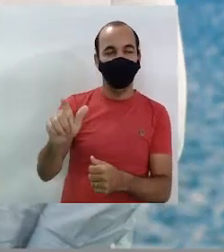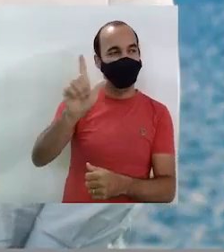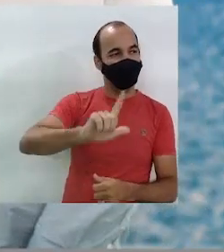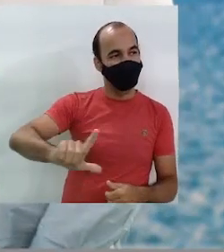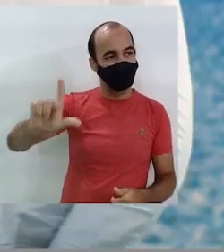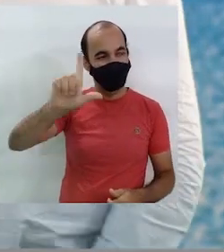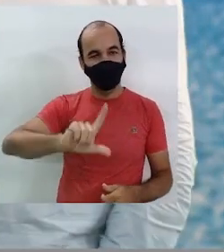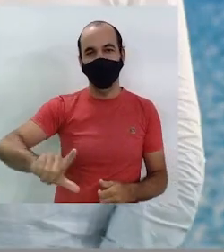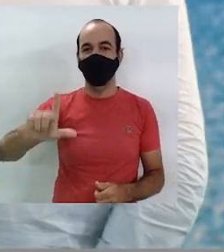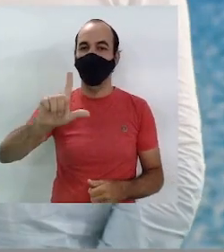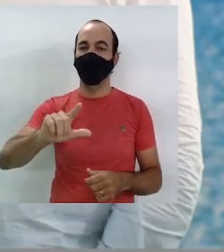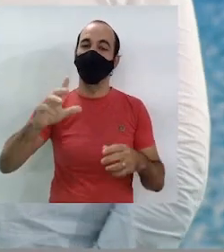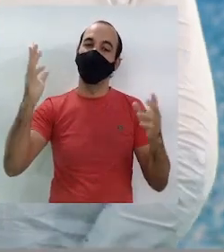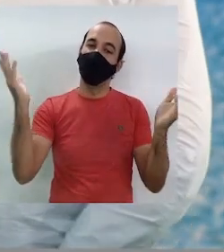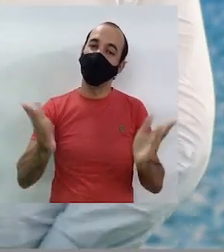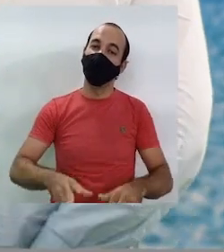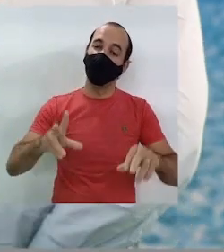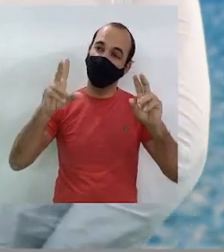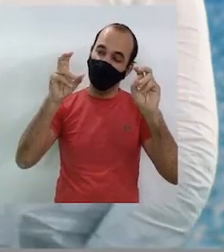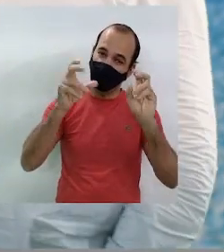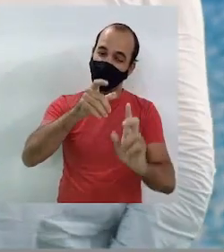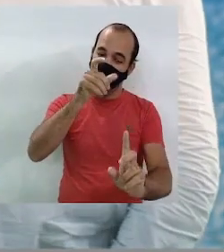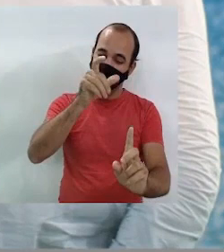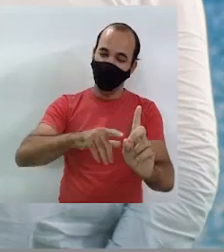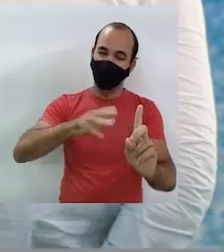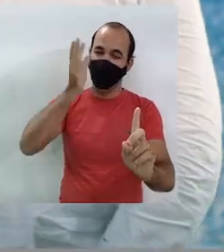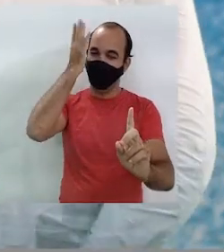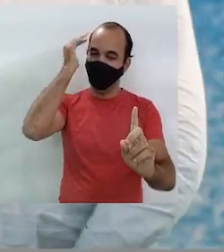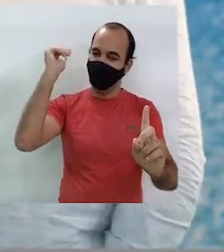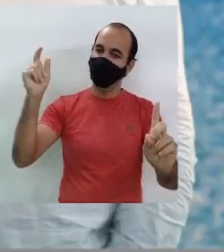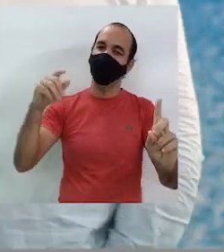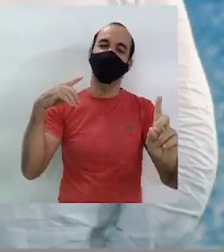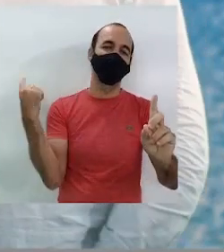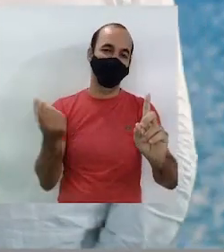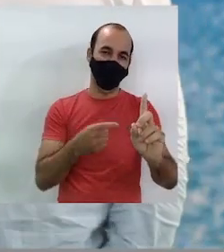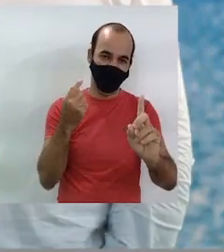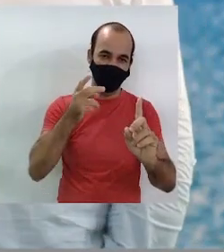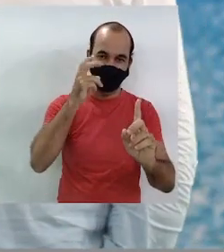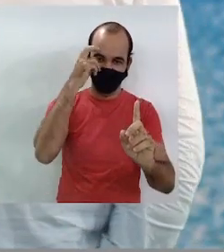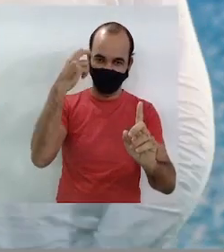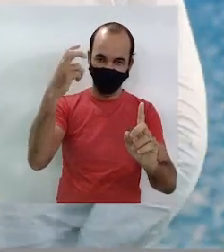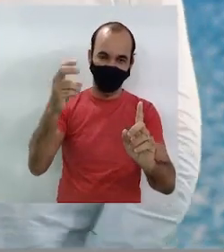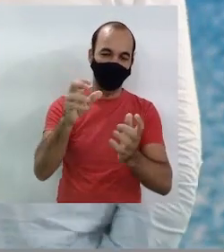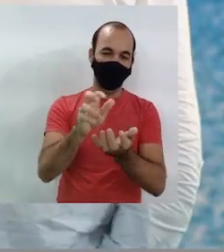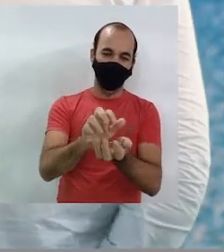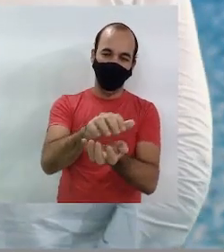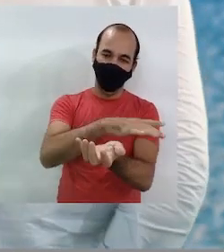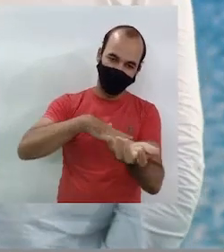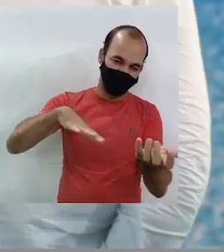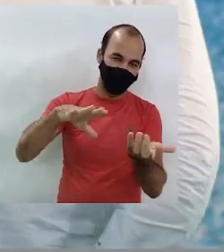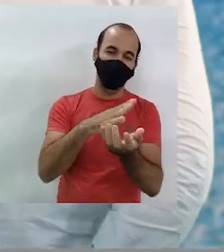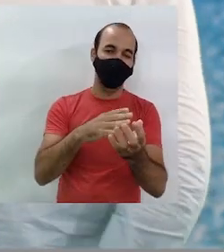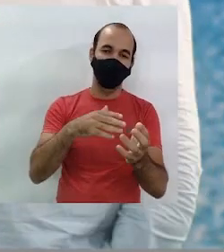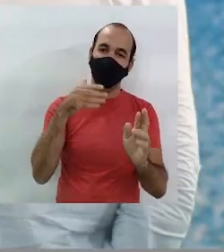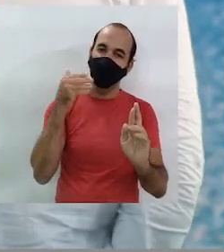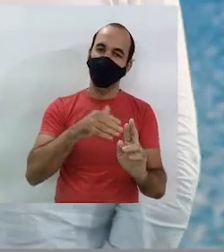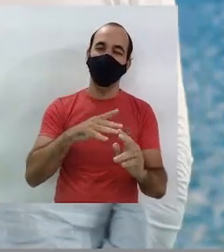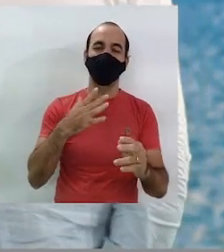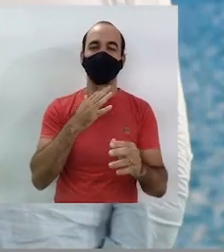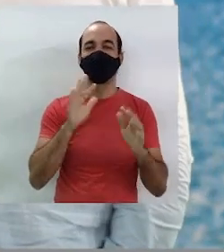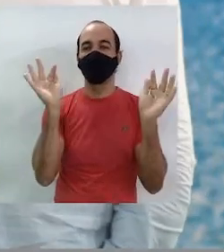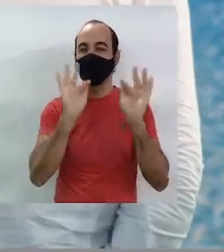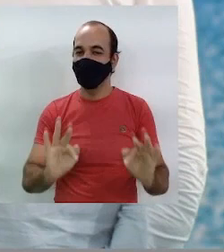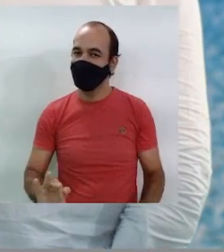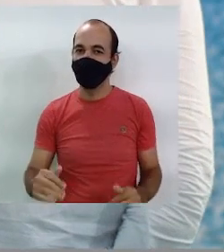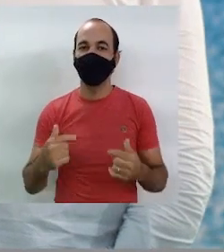uma figura importantíssima do nosso cenário artístico cultural aqui de Pernambuco, e eu estou muito feliz de estar aqui presente.